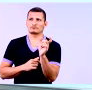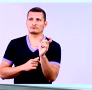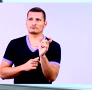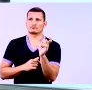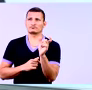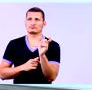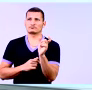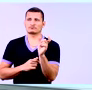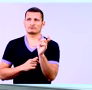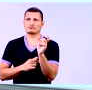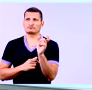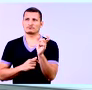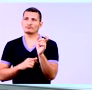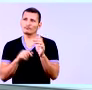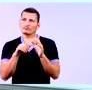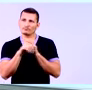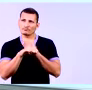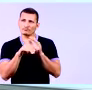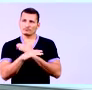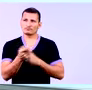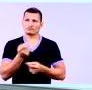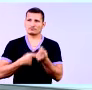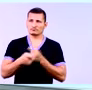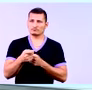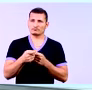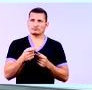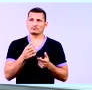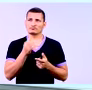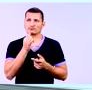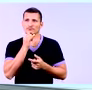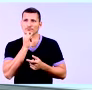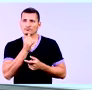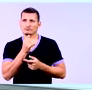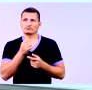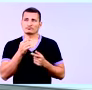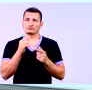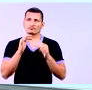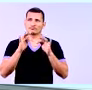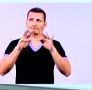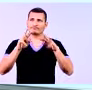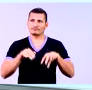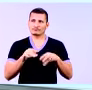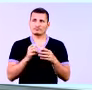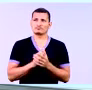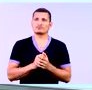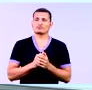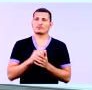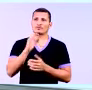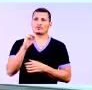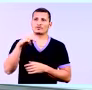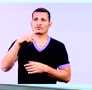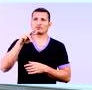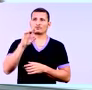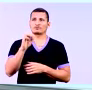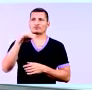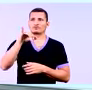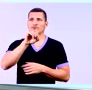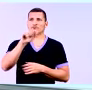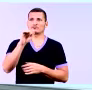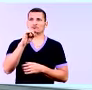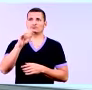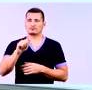as transações que são finalizadas com sucesso, né? Que é a transação compromissada. Então, nós vamos ver se essa venda